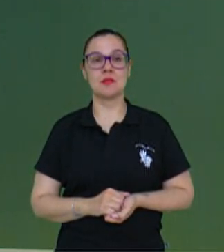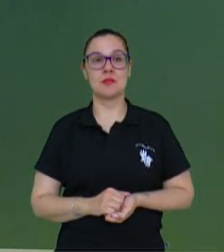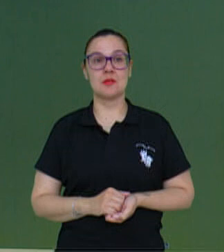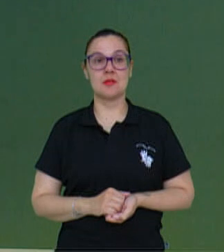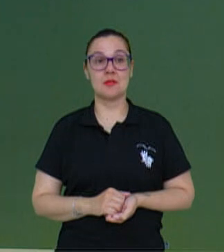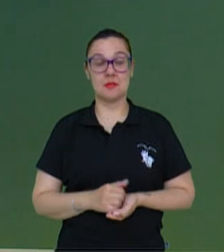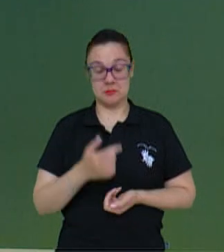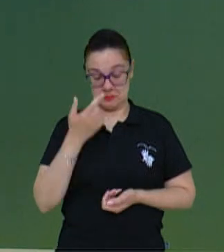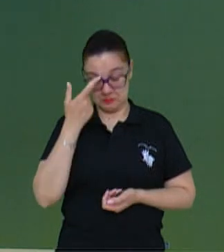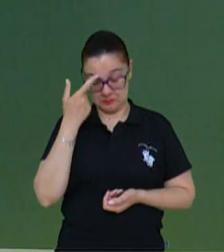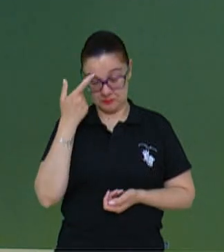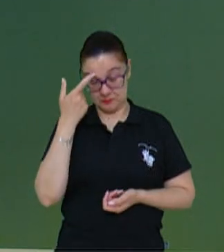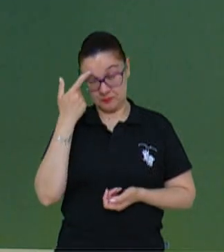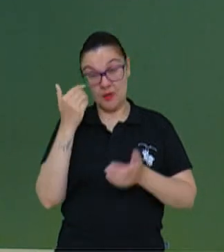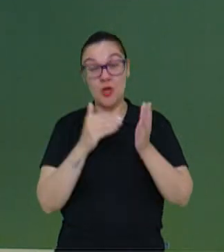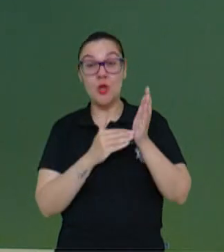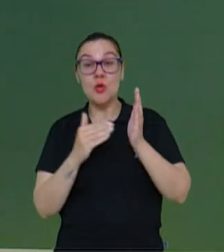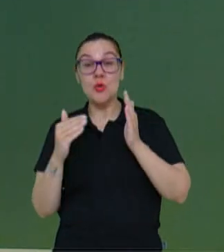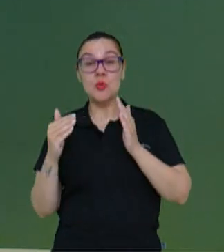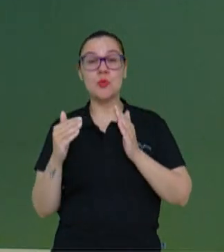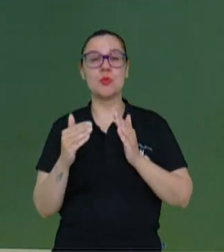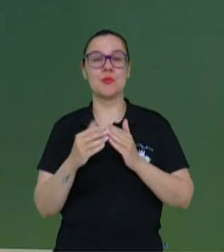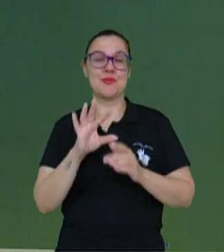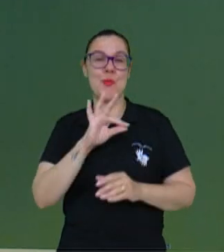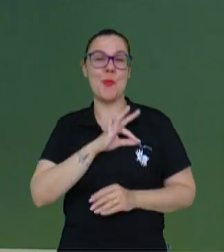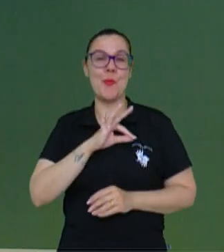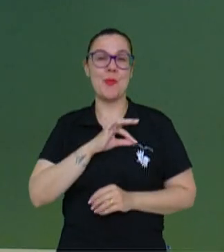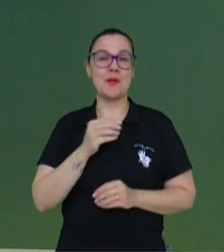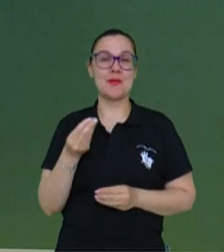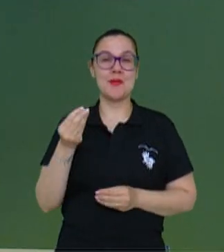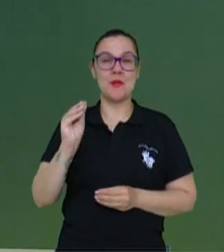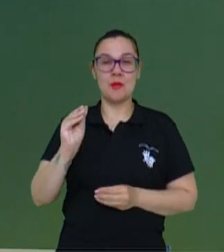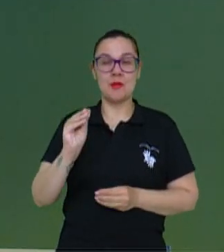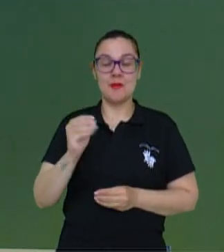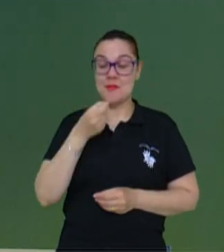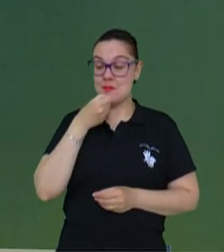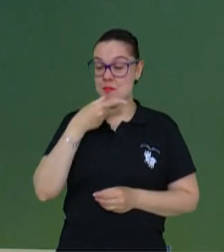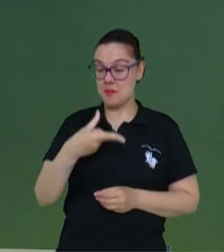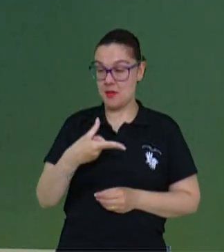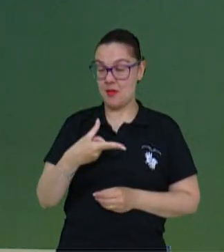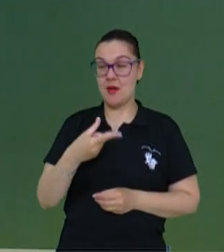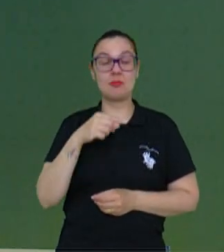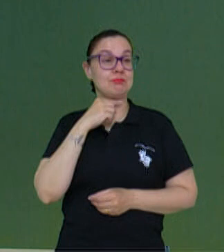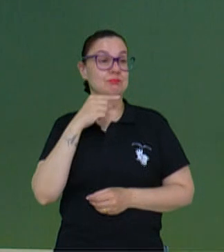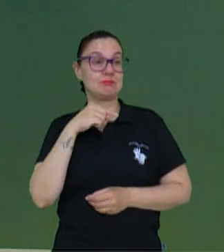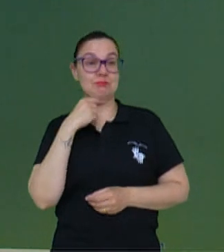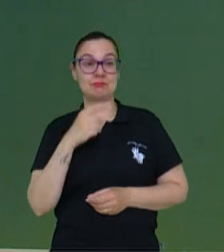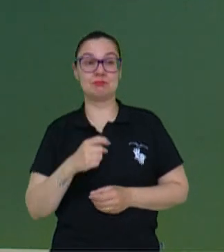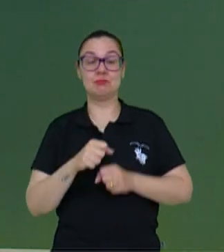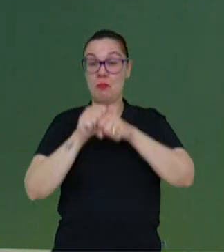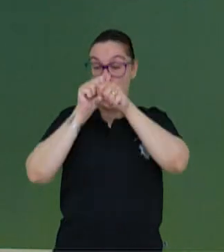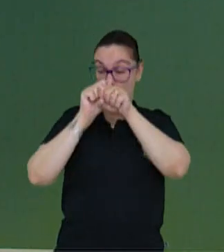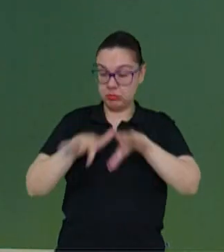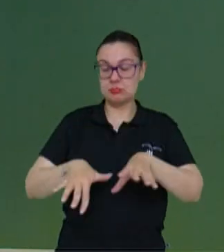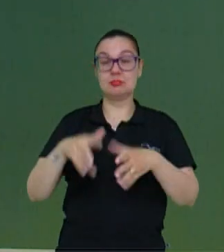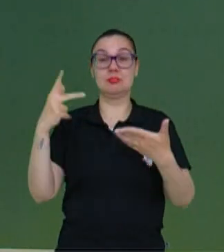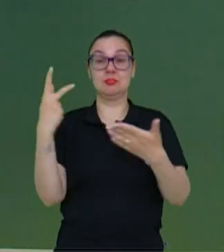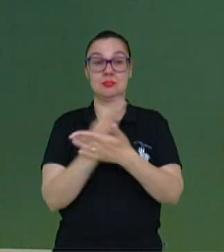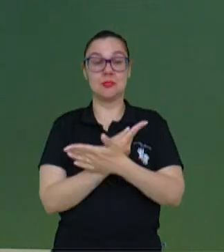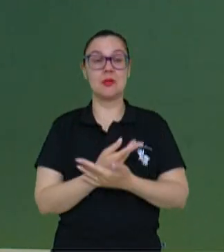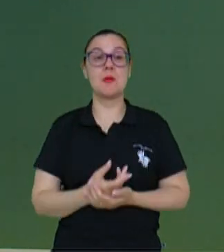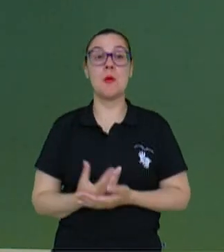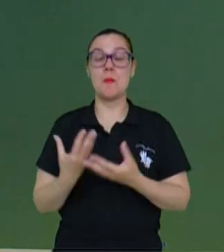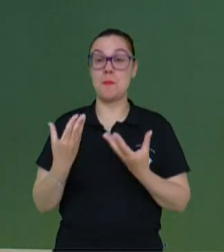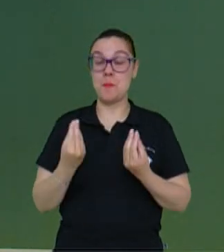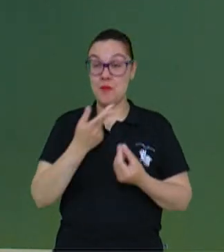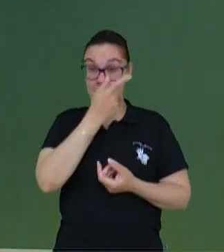o contrário. Então, tudo que eles queriam passar isso com um certo humor e não conseguiram. Foi muito pelo contrário, né?